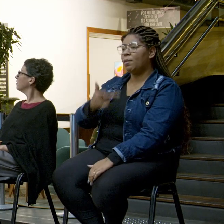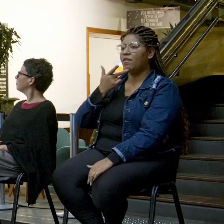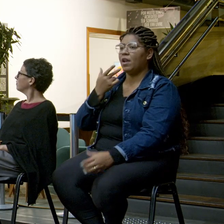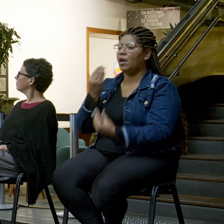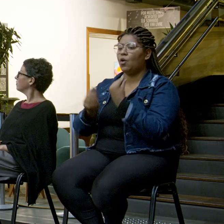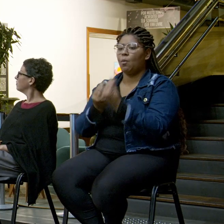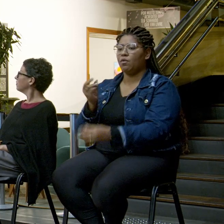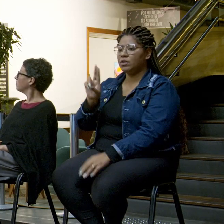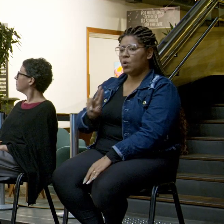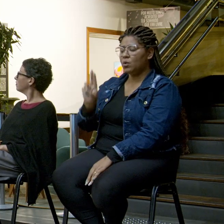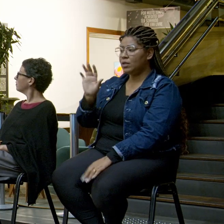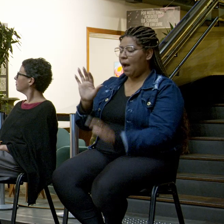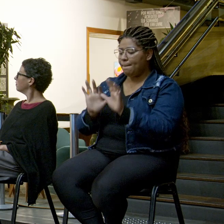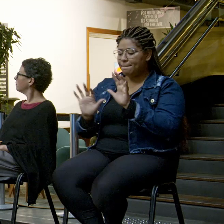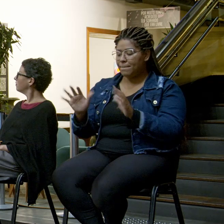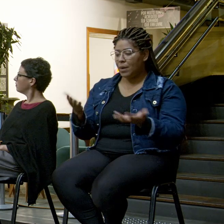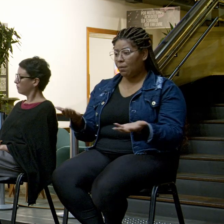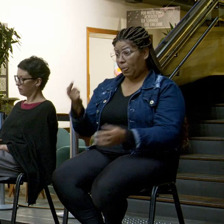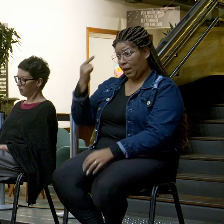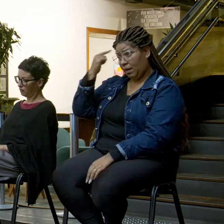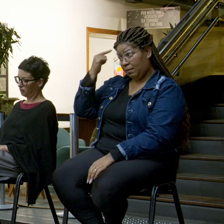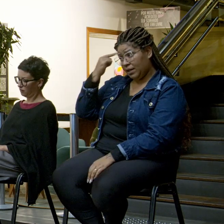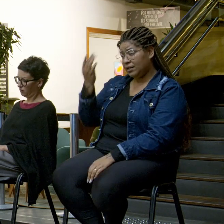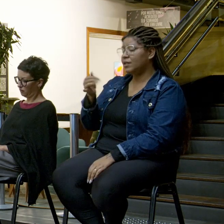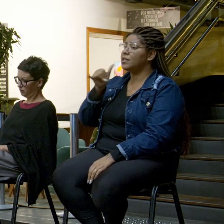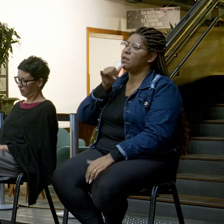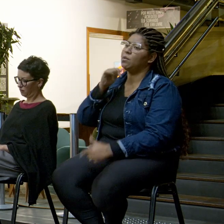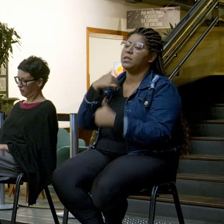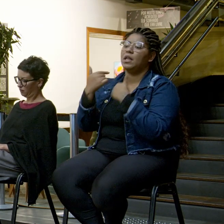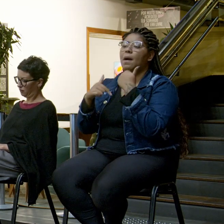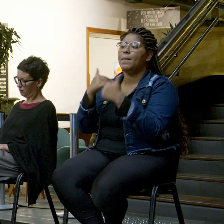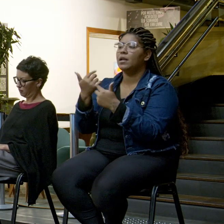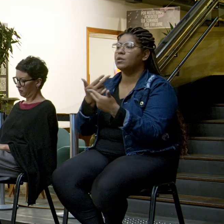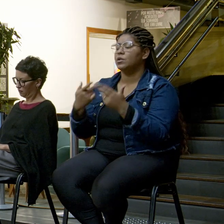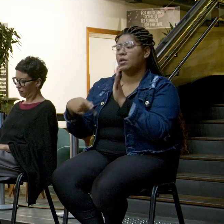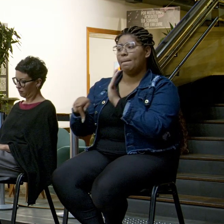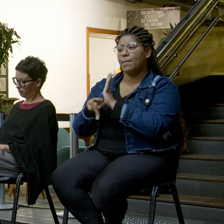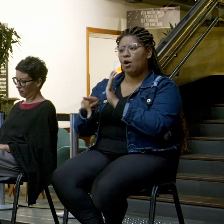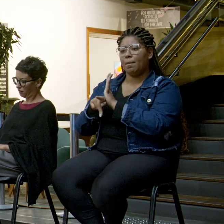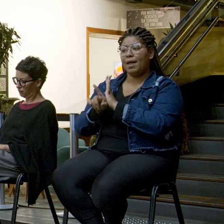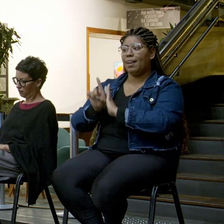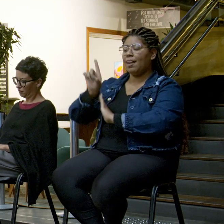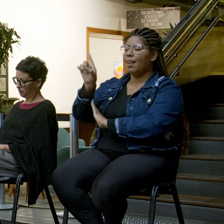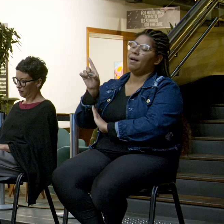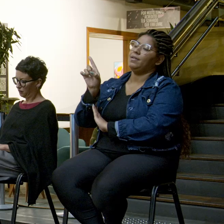mão, né? Depois também estava pensando, se a gente for ver os trabalhos de expressionismo alemão, eles também lidavam com isso, né? De recuperar a prática